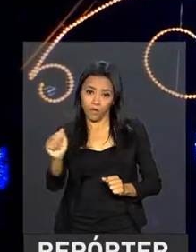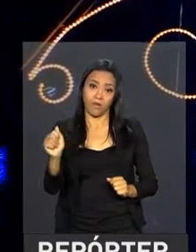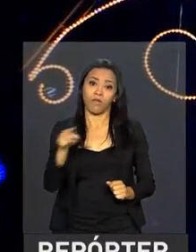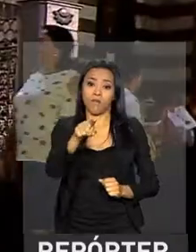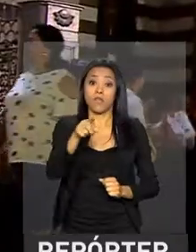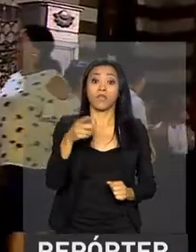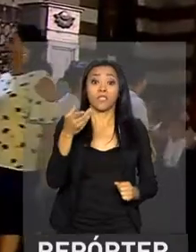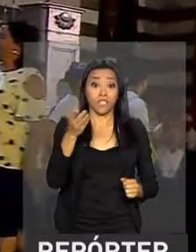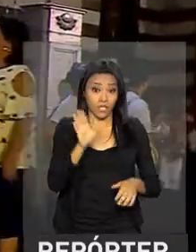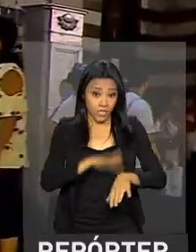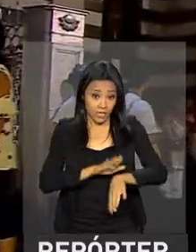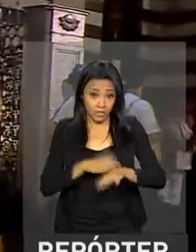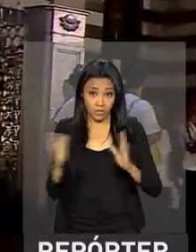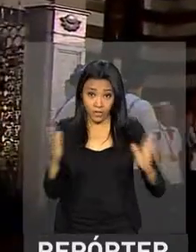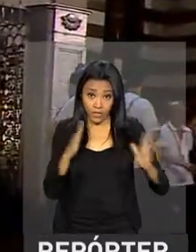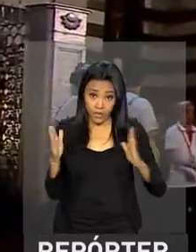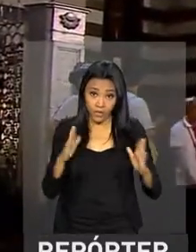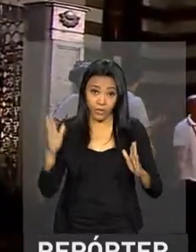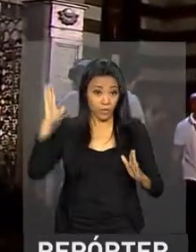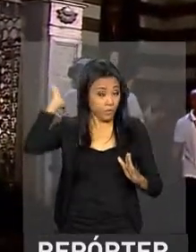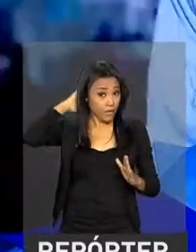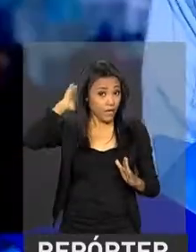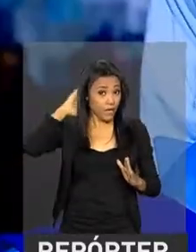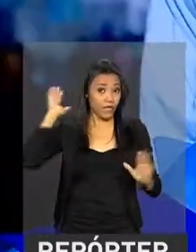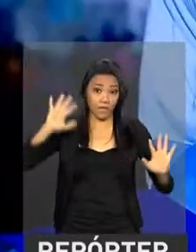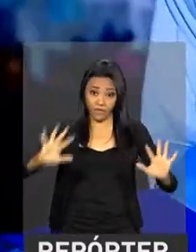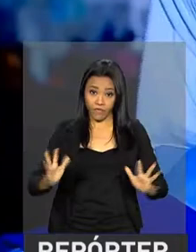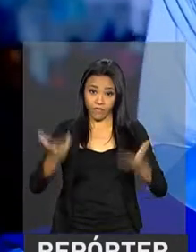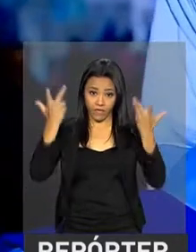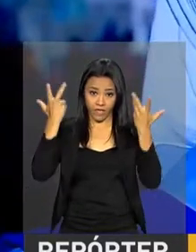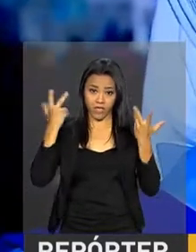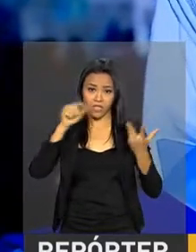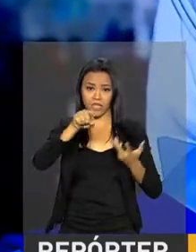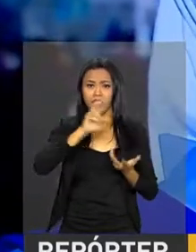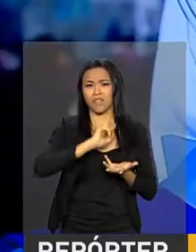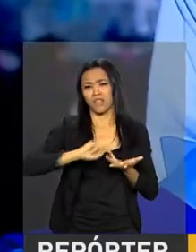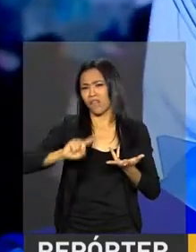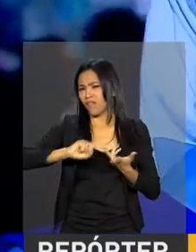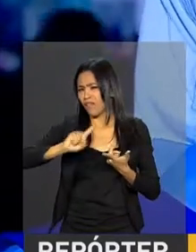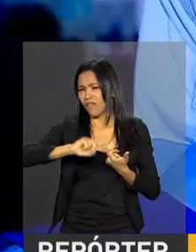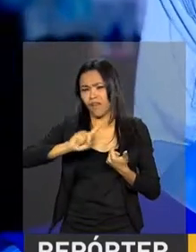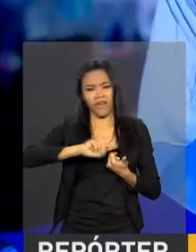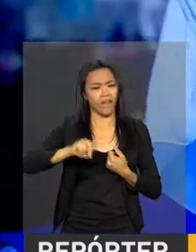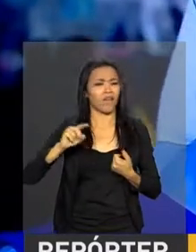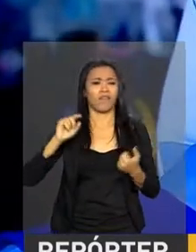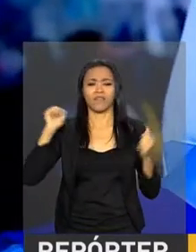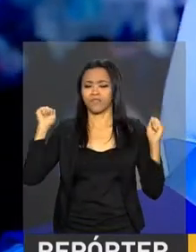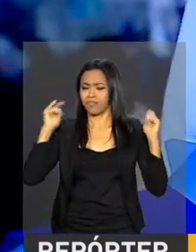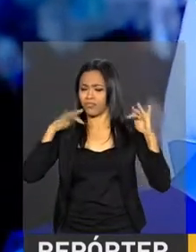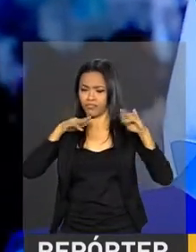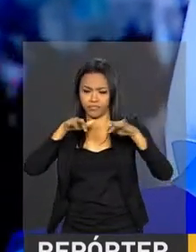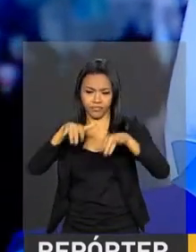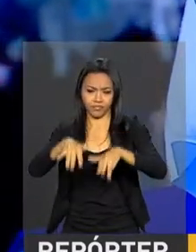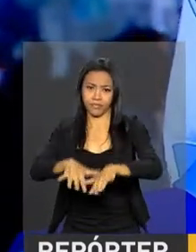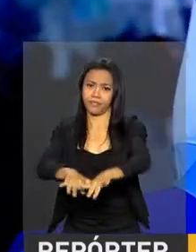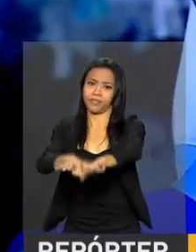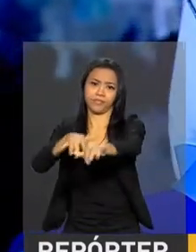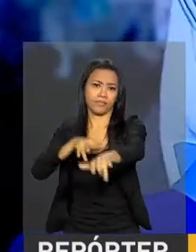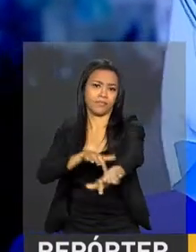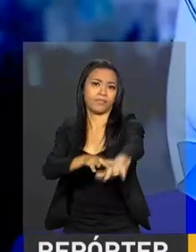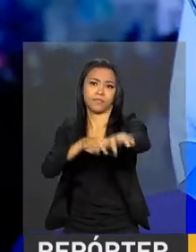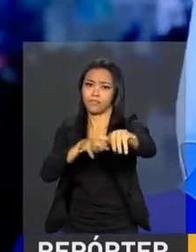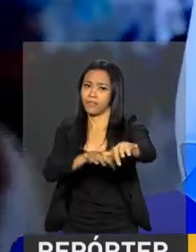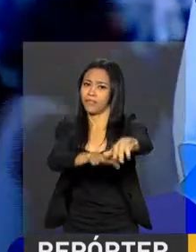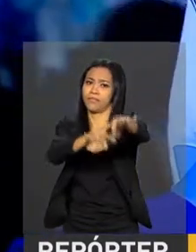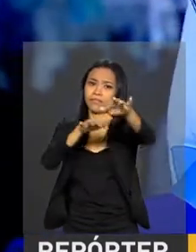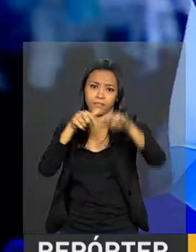de Nazaré, Belém fica em festa. Tem várias romarias, vários modos de viver. Então pode